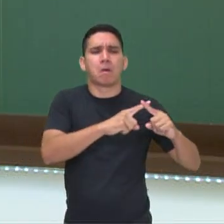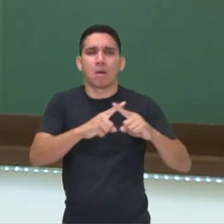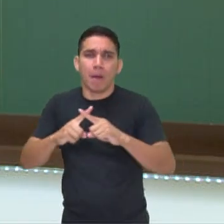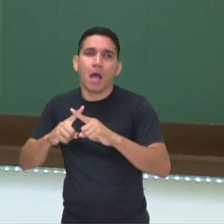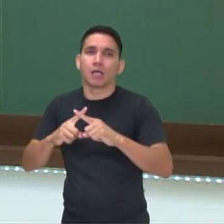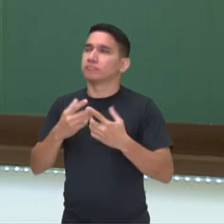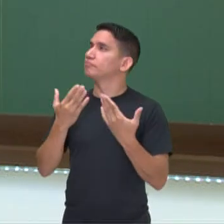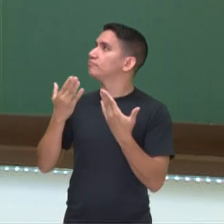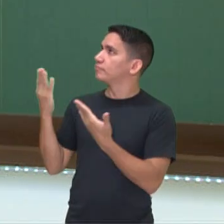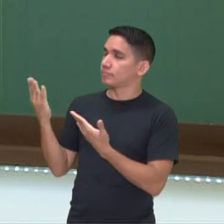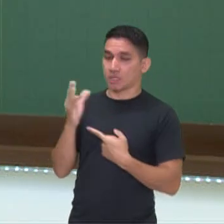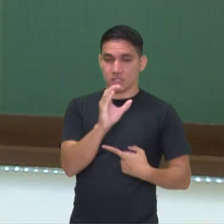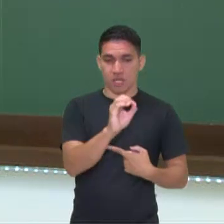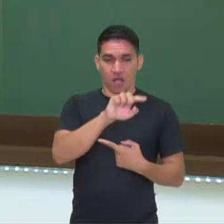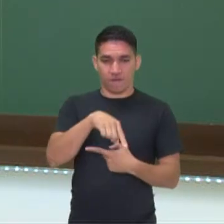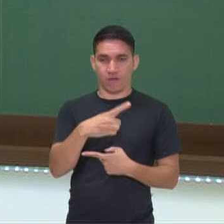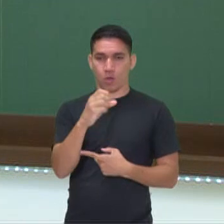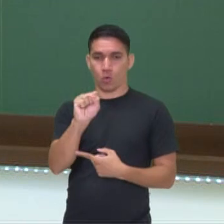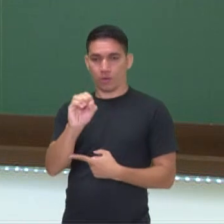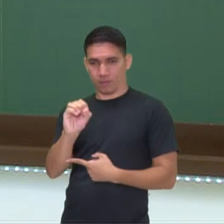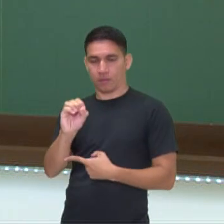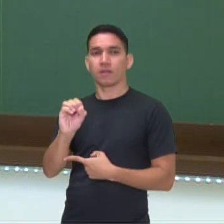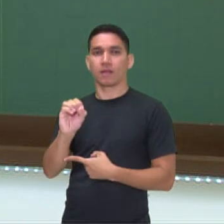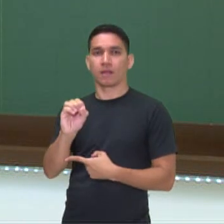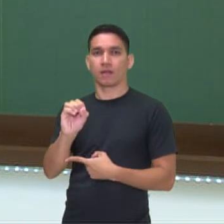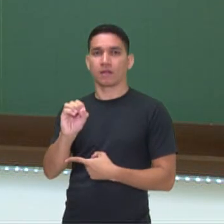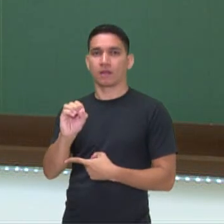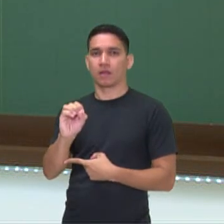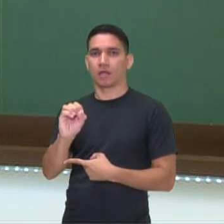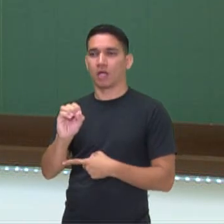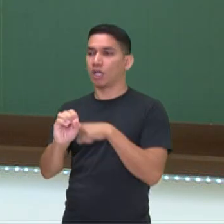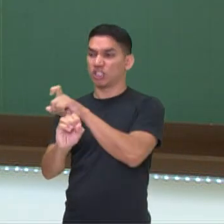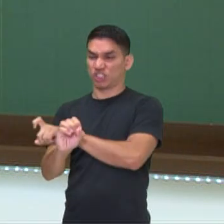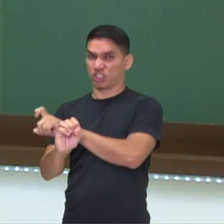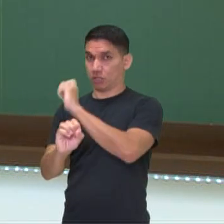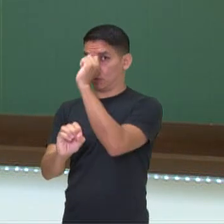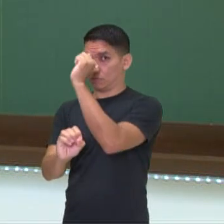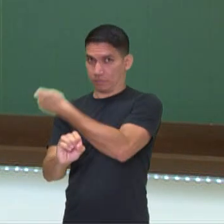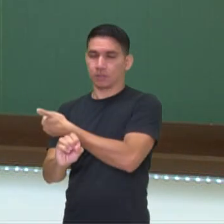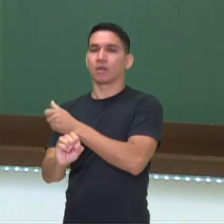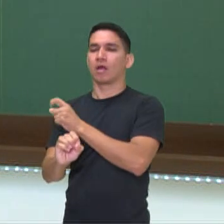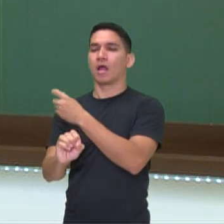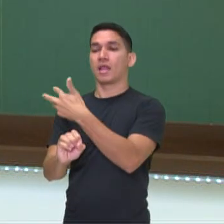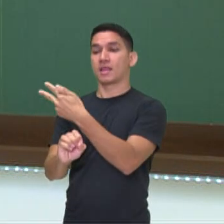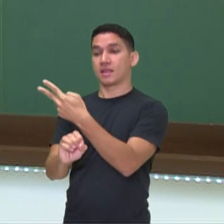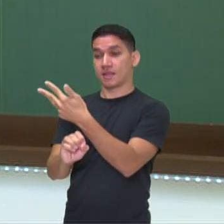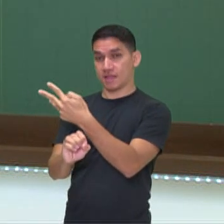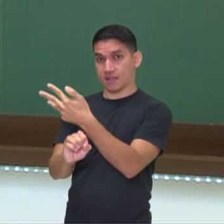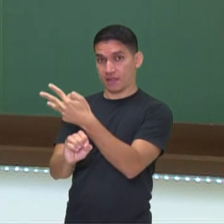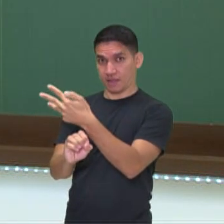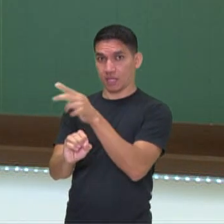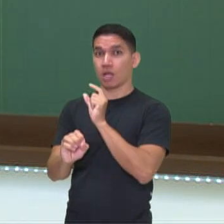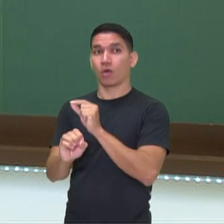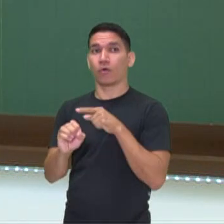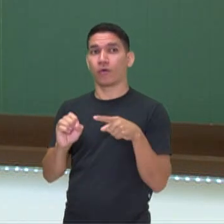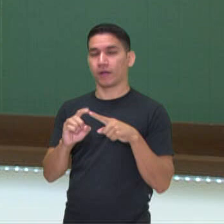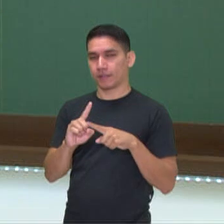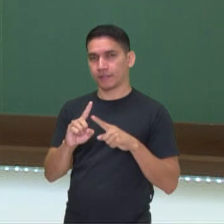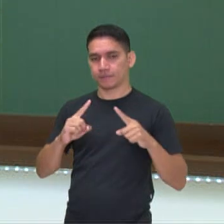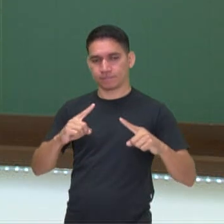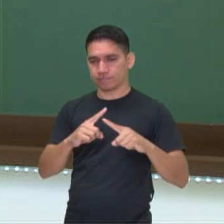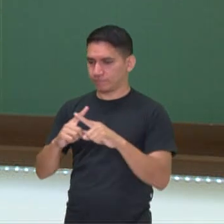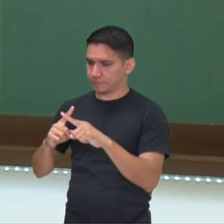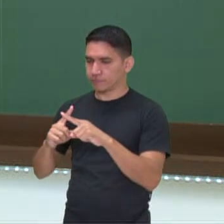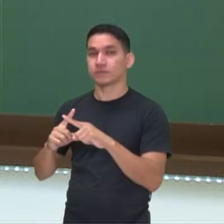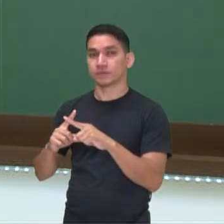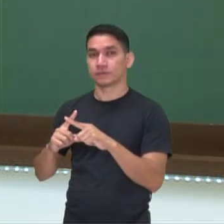multiplicação, né, ó, 0,80 no lugar de x, ele está multiplicando x, 0,80 vezes x, vai ficar